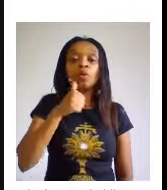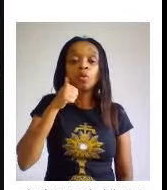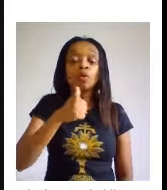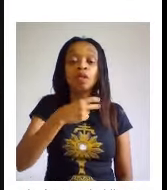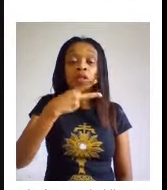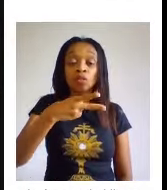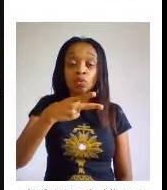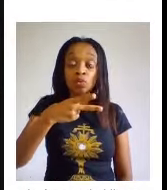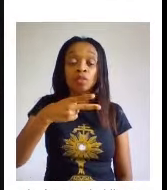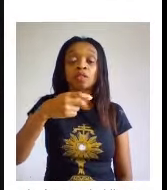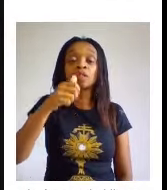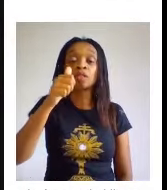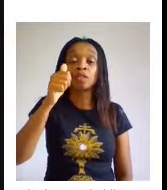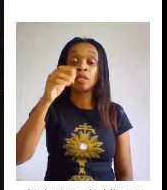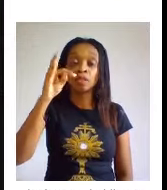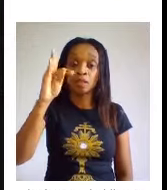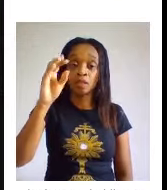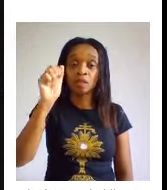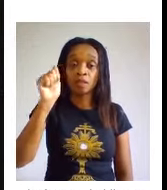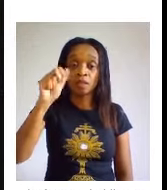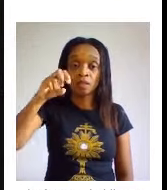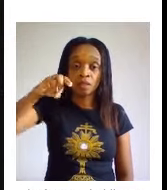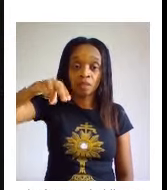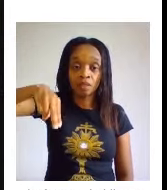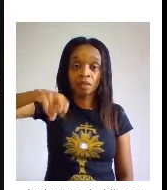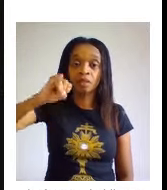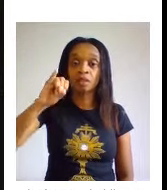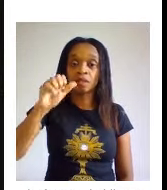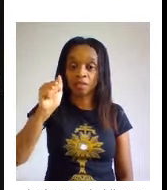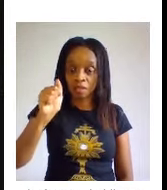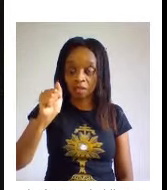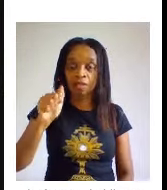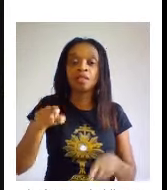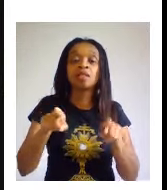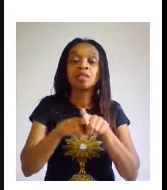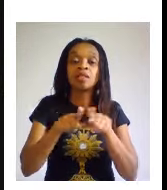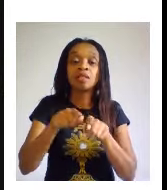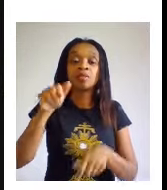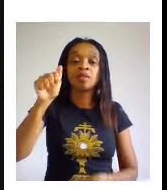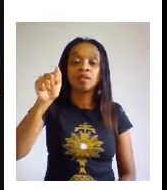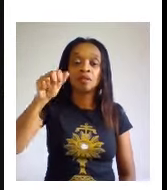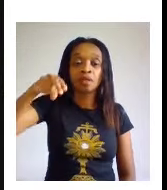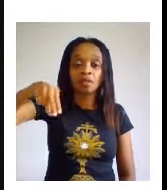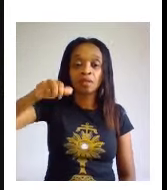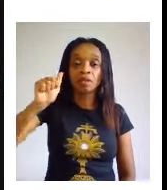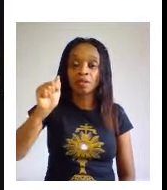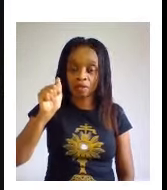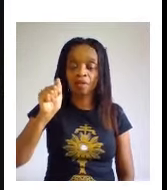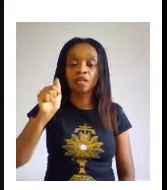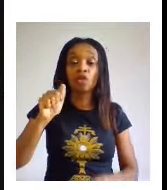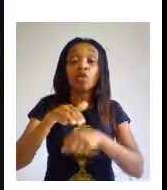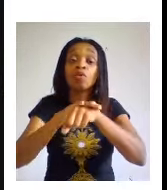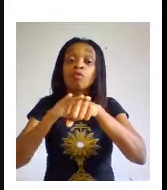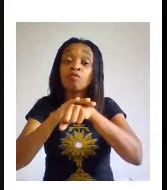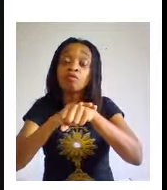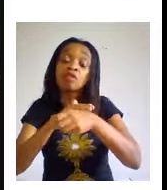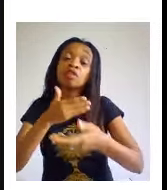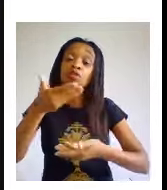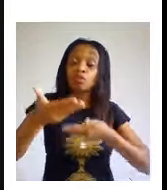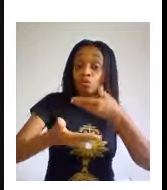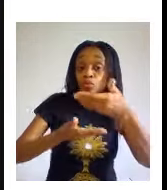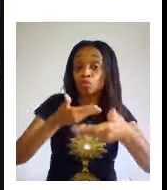Ana Beatriz. Tânia e Ana Beatriz, elas serão mediadoras, né,